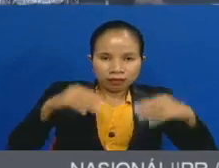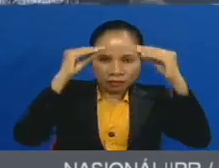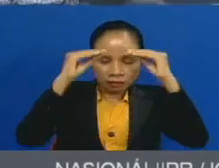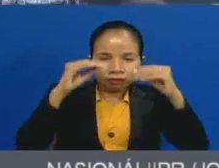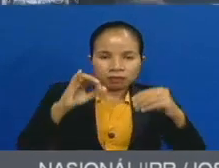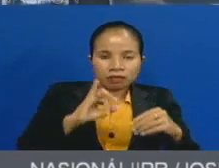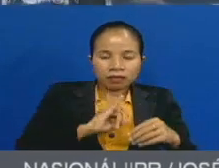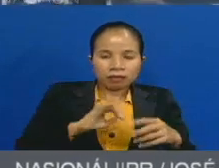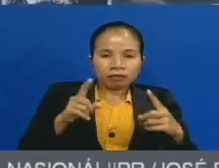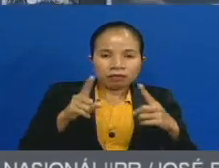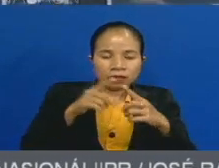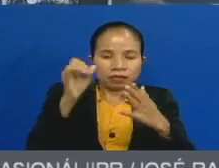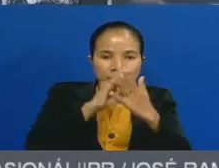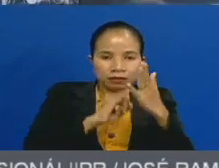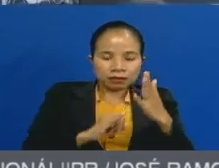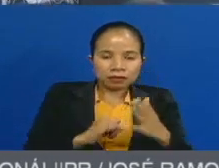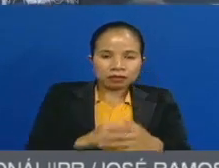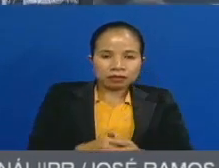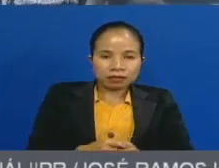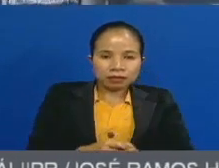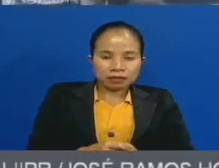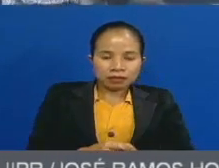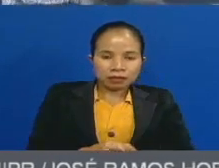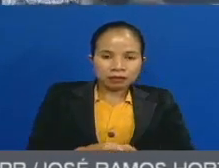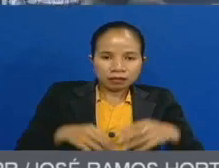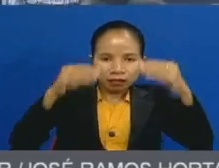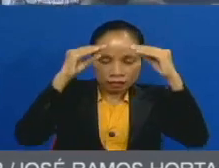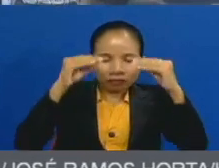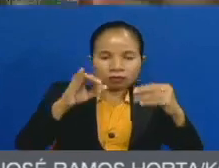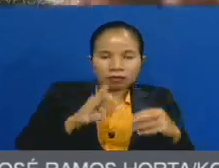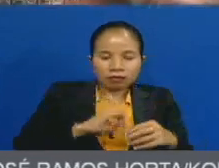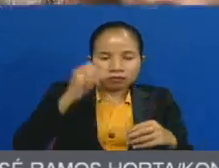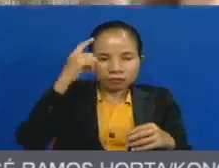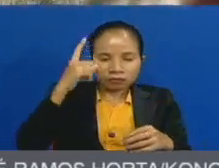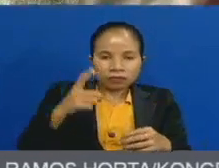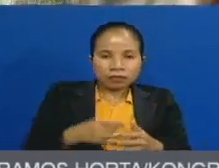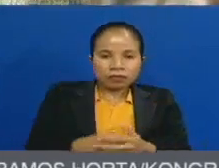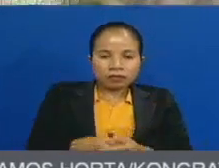ba estrategika e hanurin hau at compreende modalidade da organização.